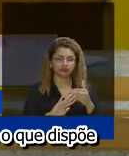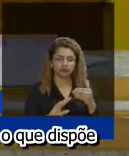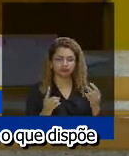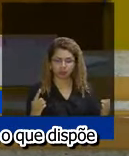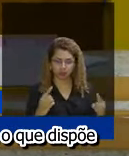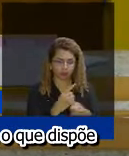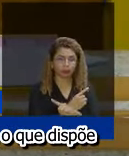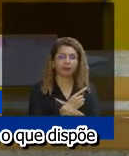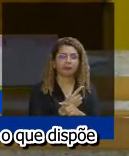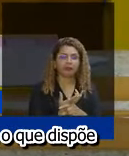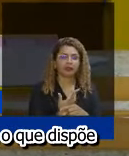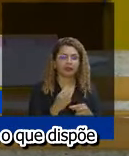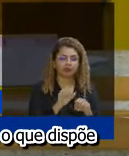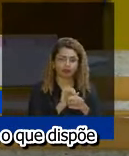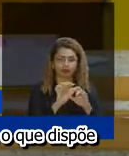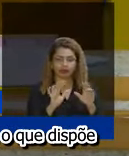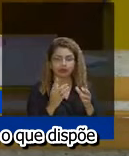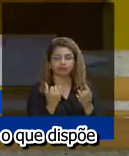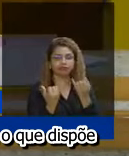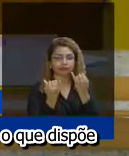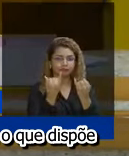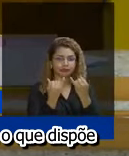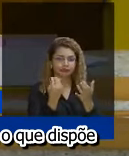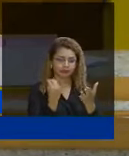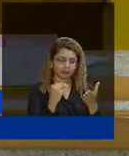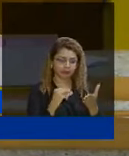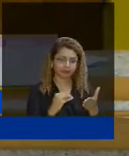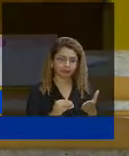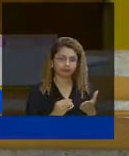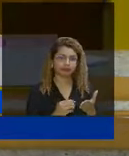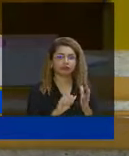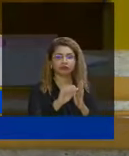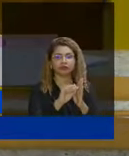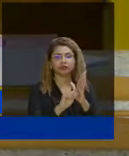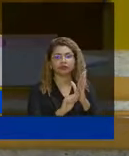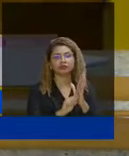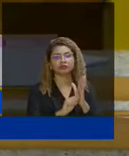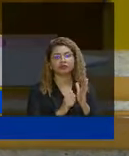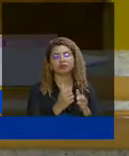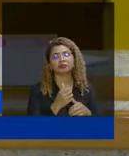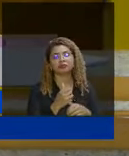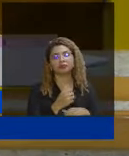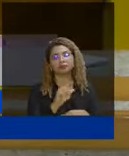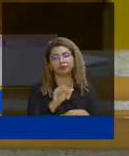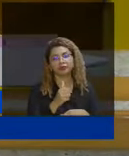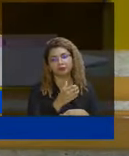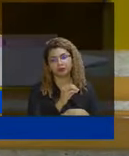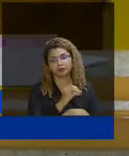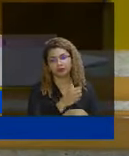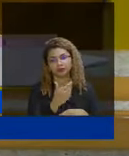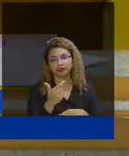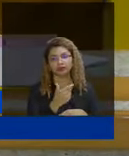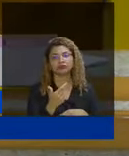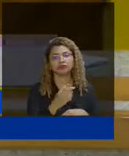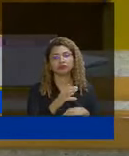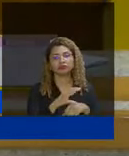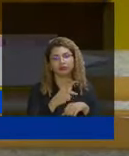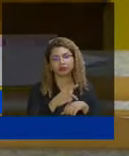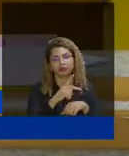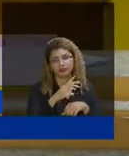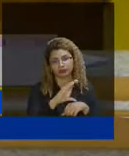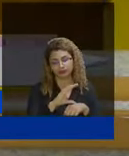contradição, obscuridade ou erro material, de acordo com o que dispõe o artigo 1022 do CPC. Trata-se de recurso que